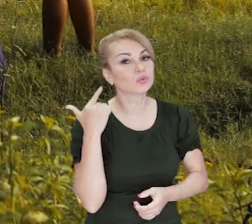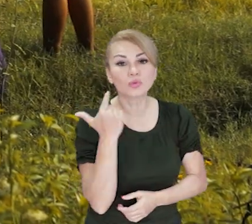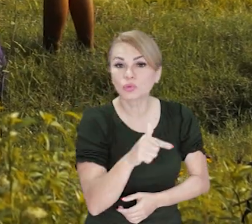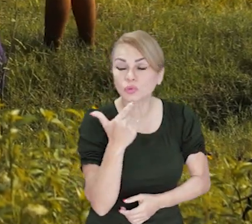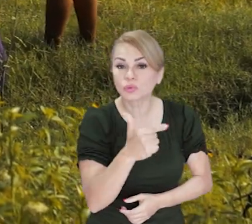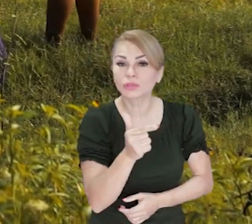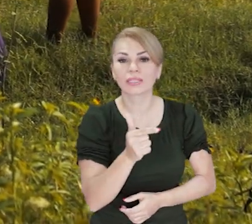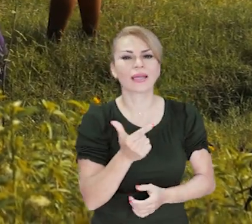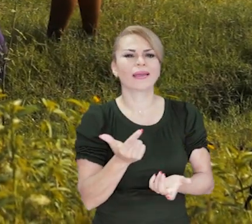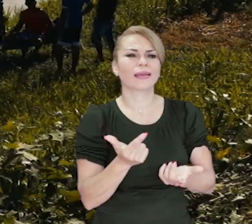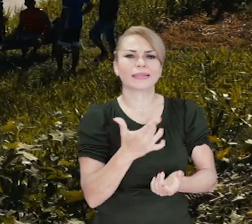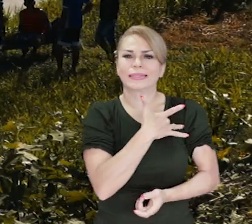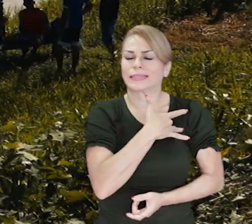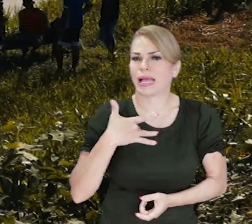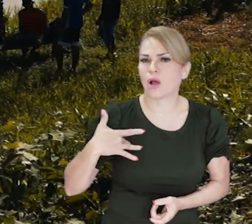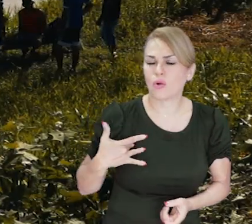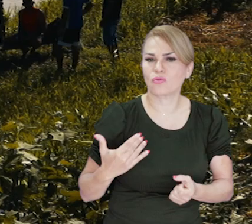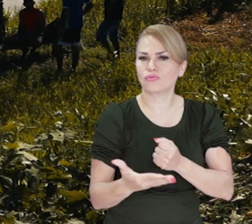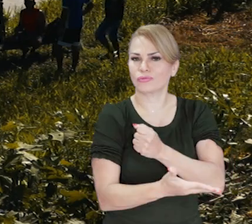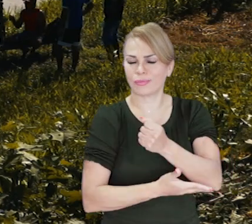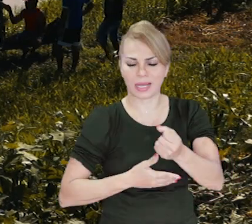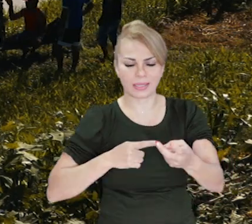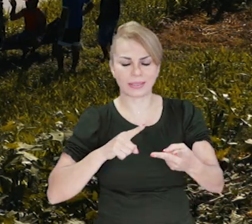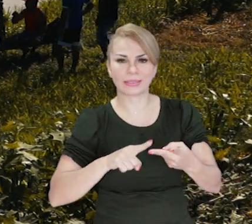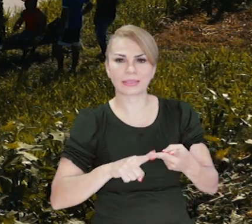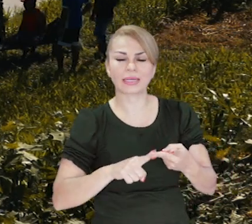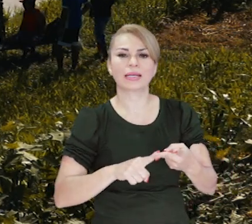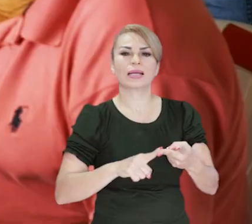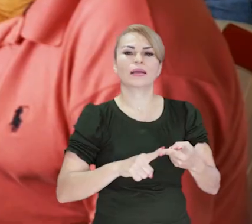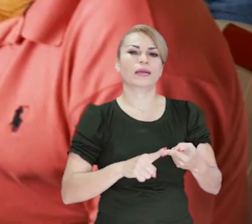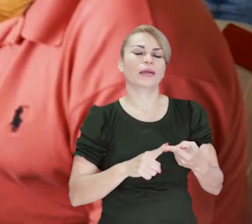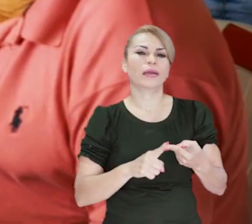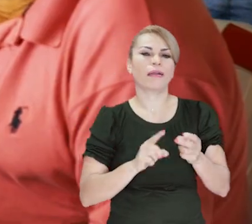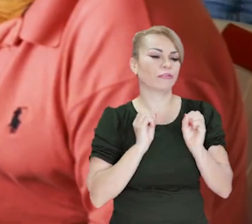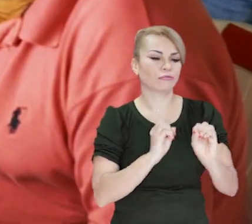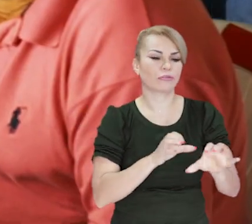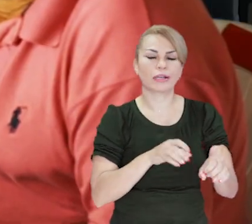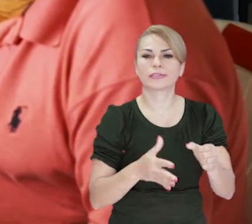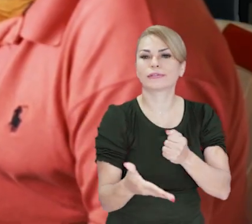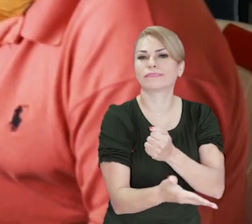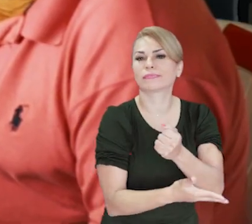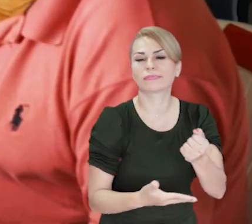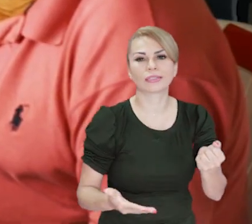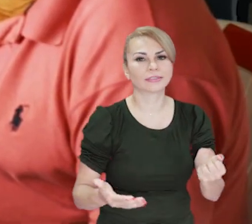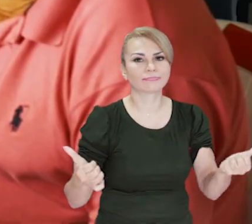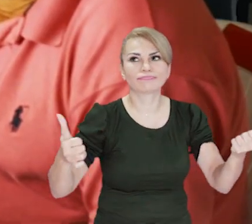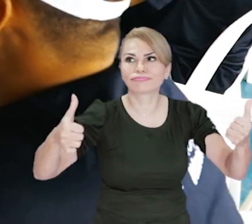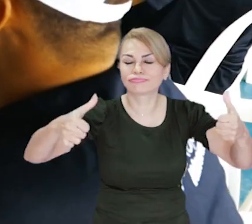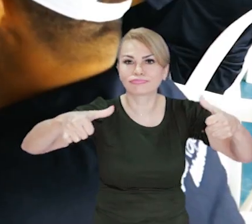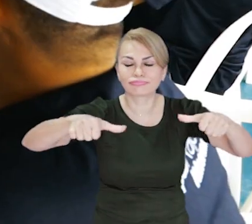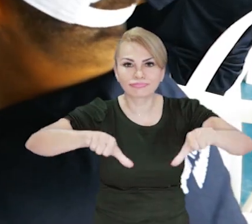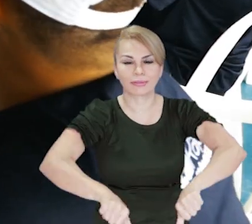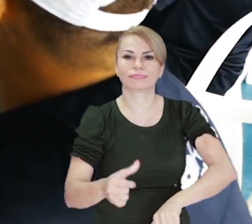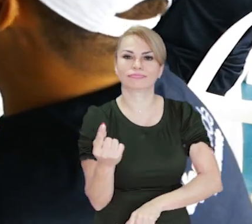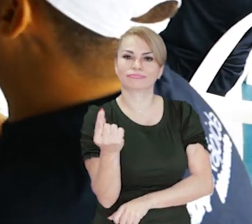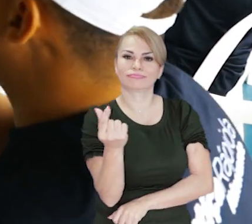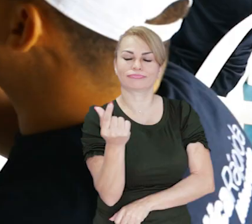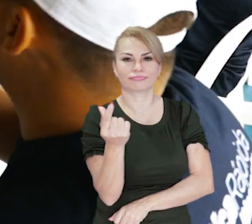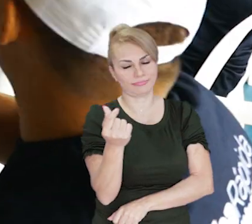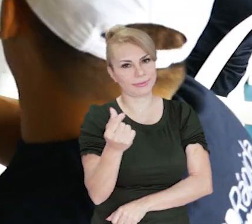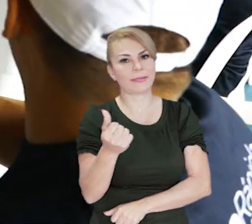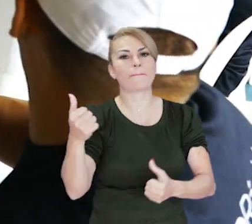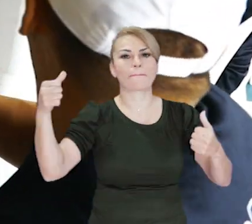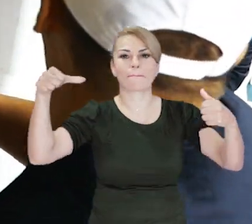de educação, de transporte, né? A renda dessas famílias é muito baixa e, acima de